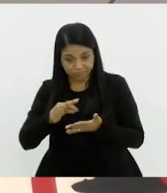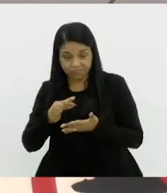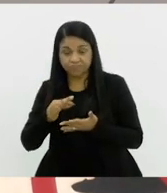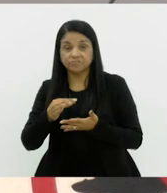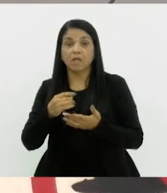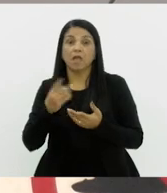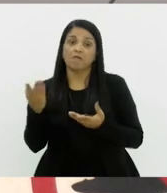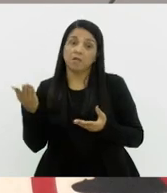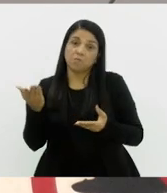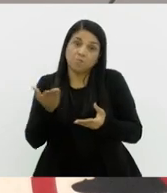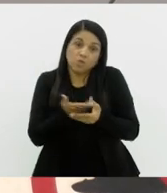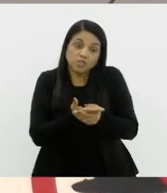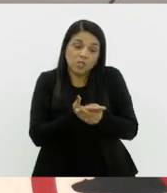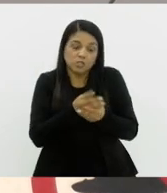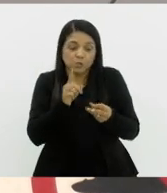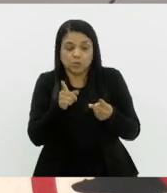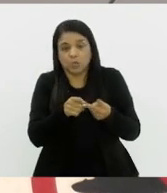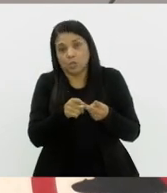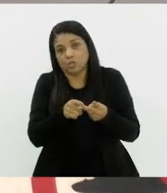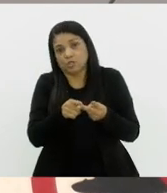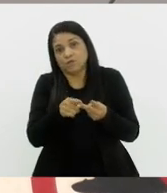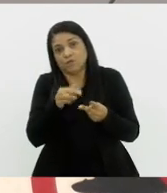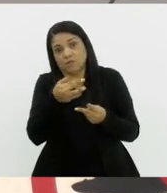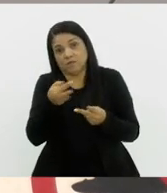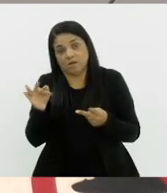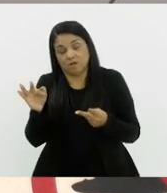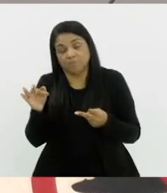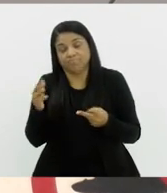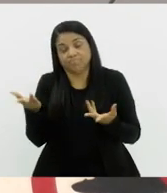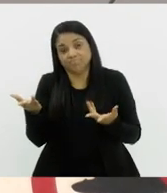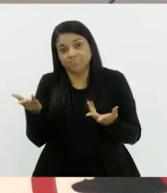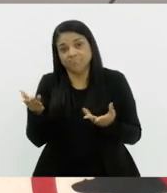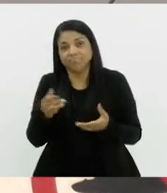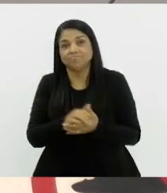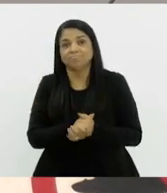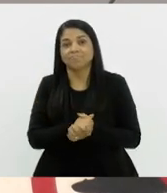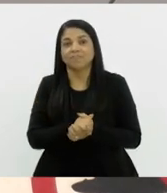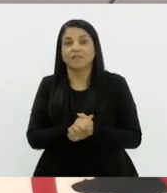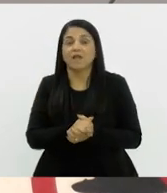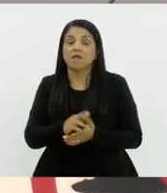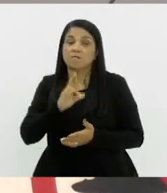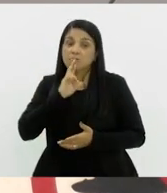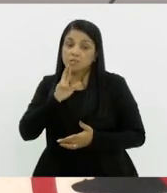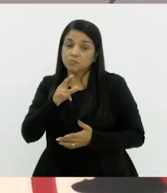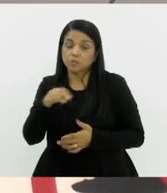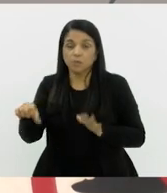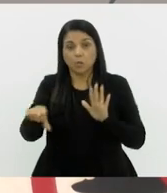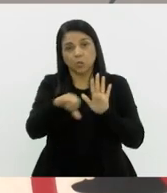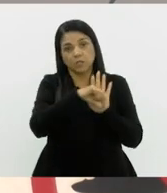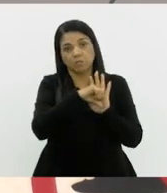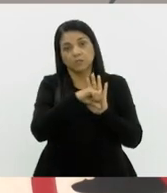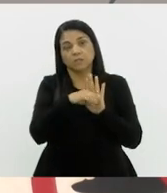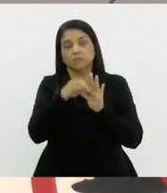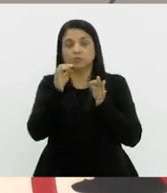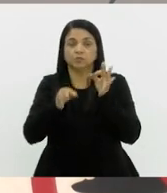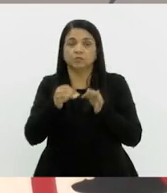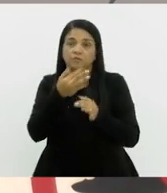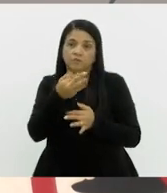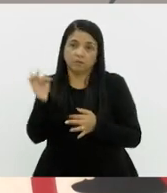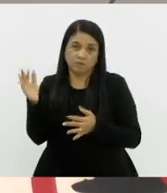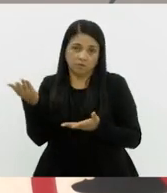infringe a lei do silêncio, infringe a obrigação de fiscalizar, que responda por seus crimes na Justiça Federal.